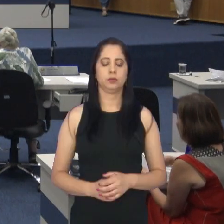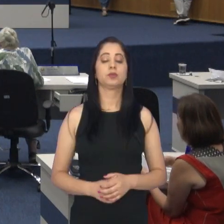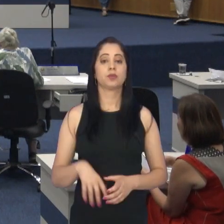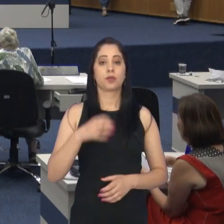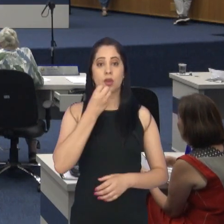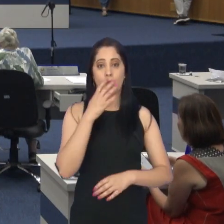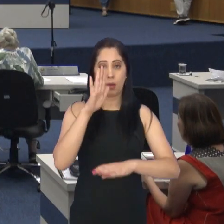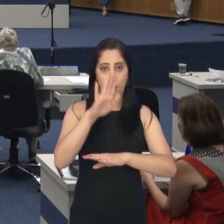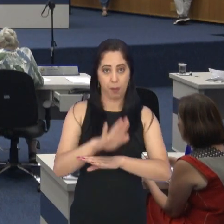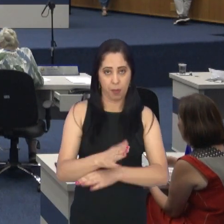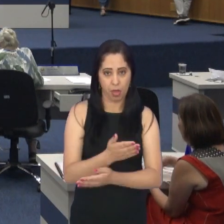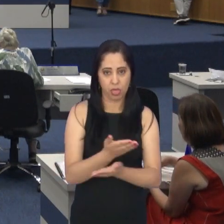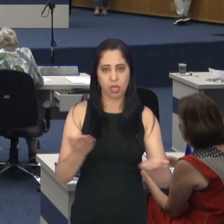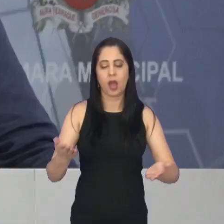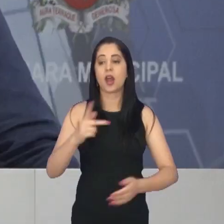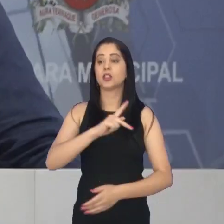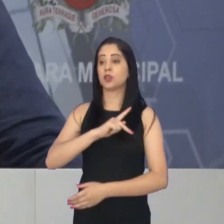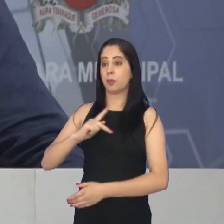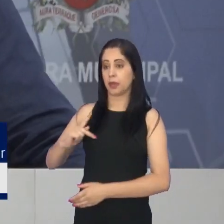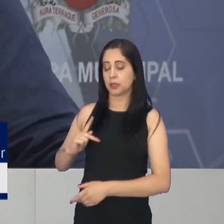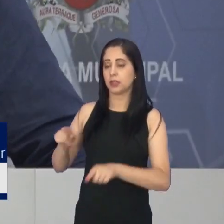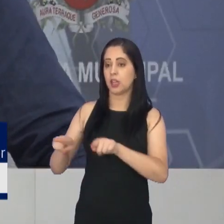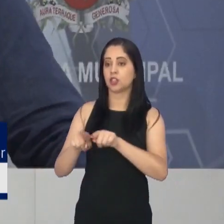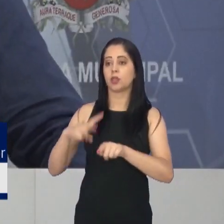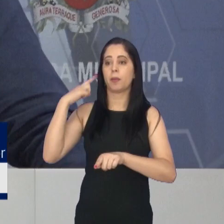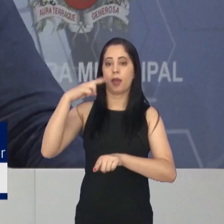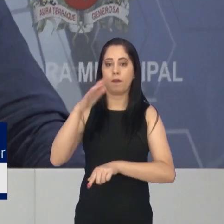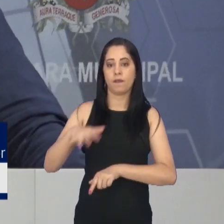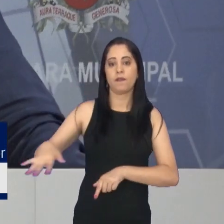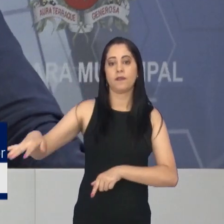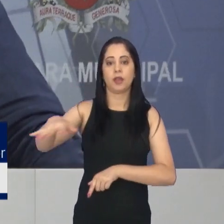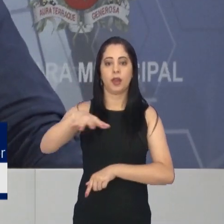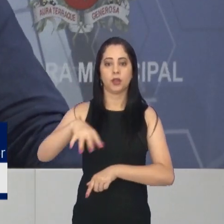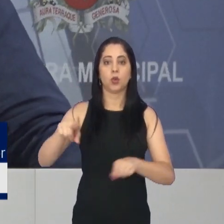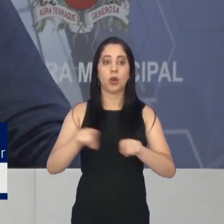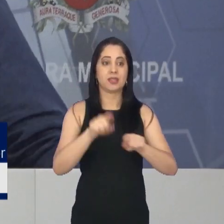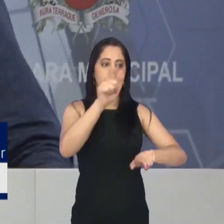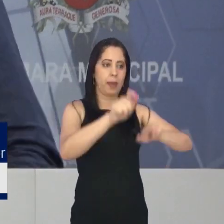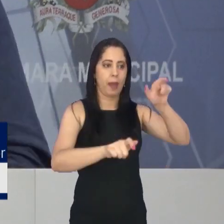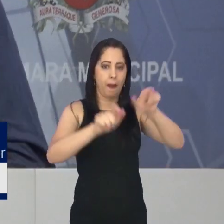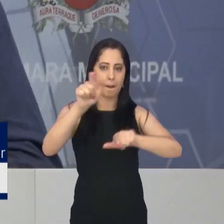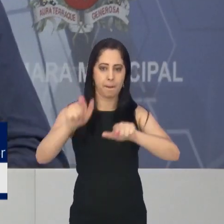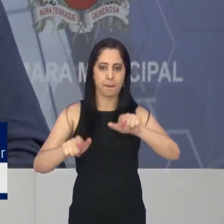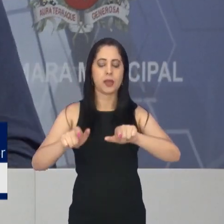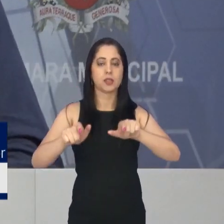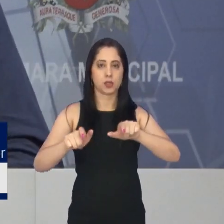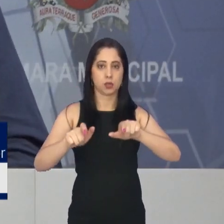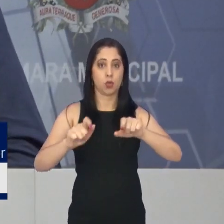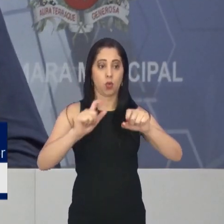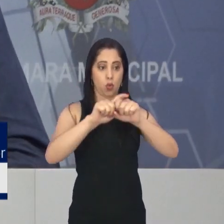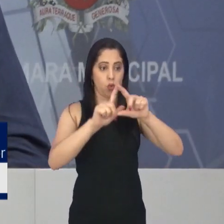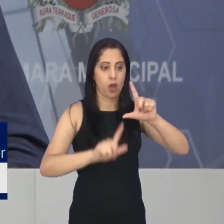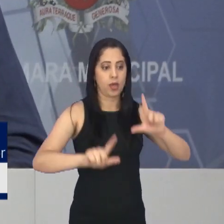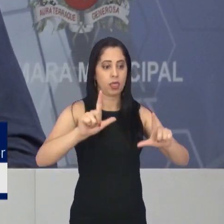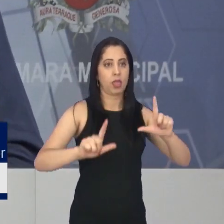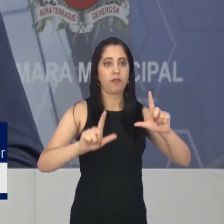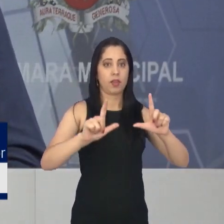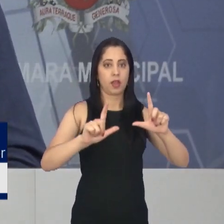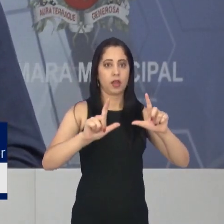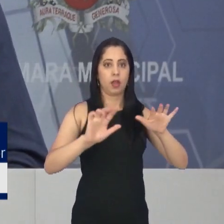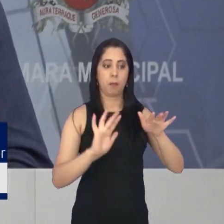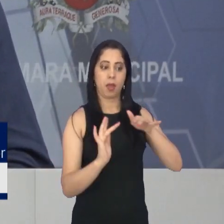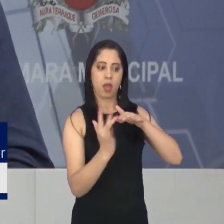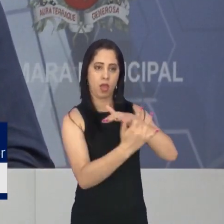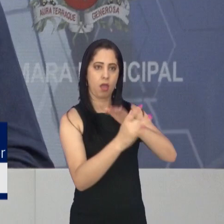Boa tarde, senhor presidente, senhores vereadores, aqueles que nos acompanham pelas redes